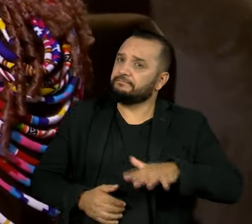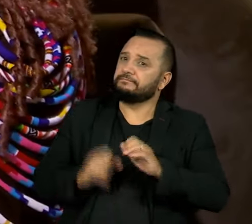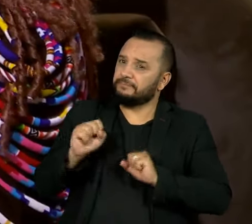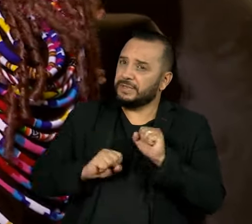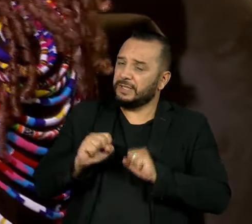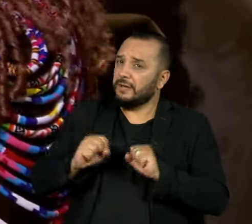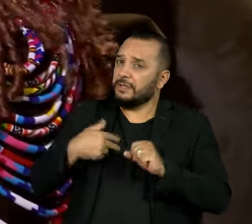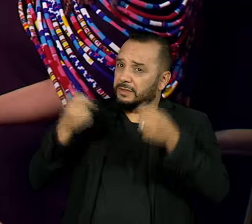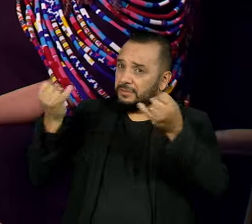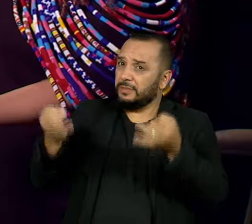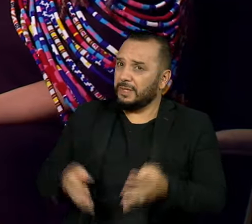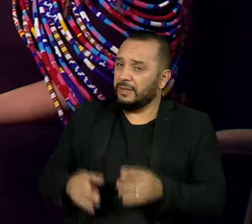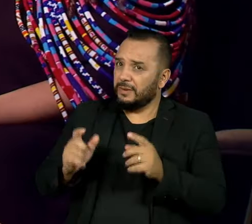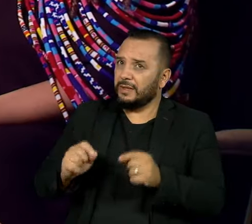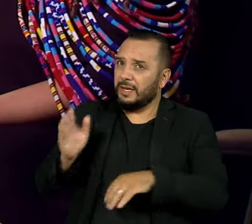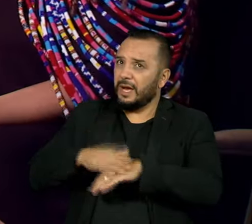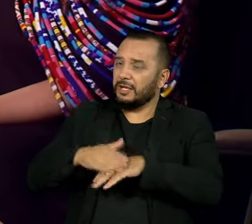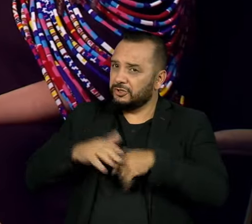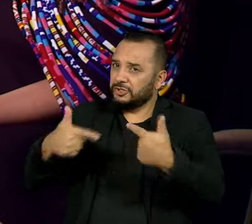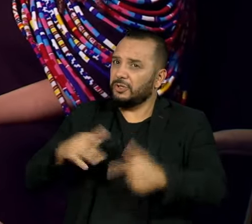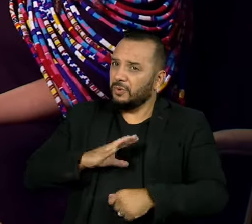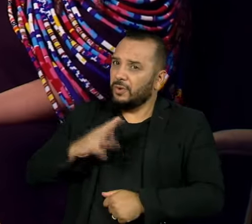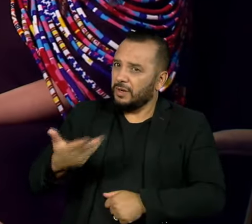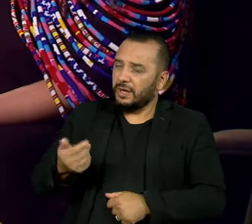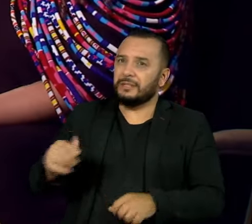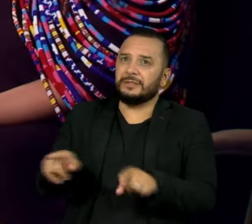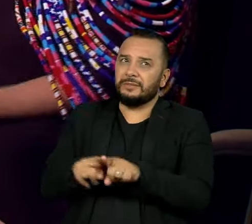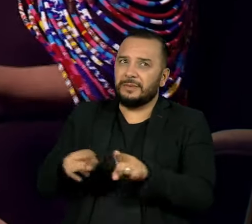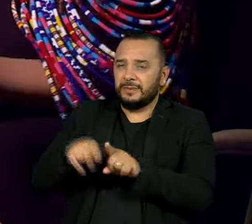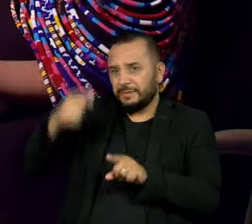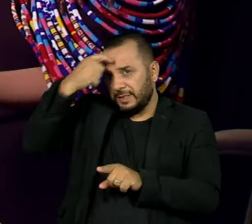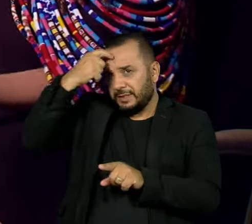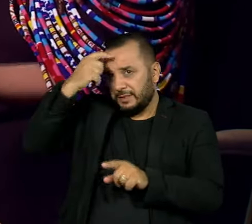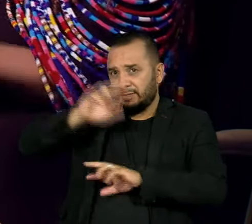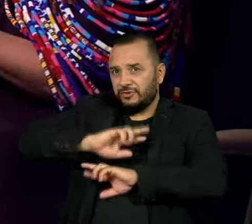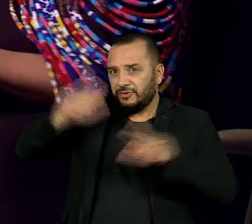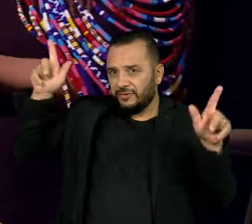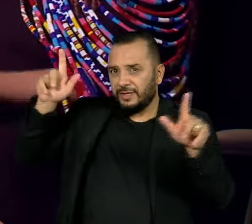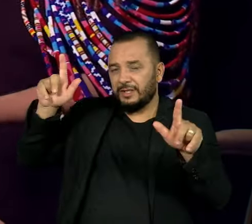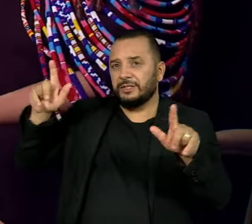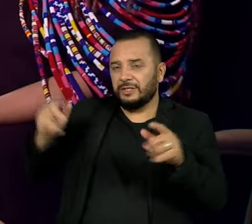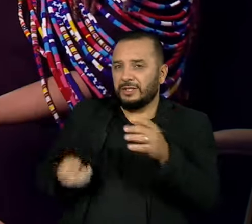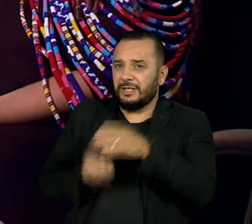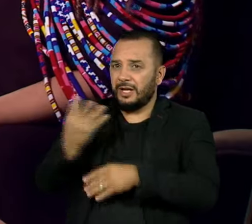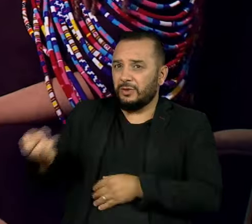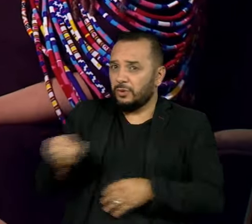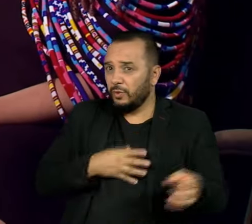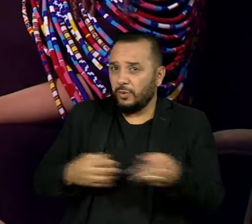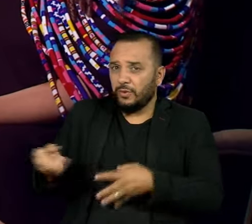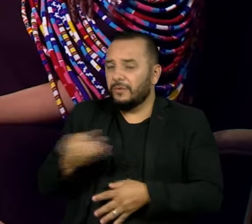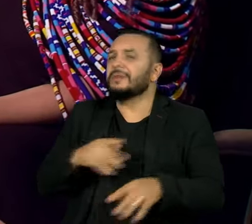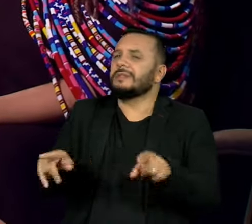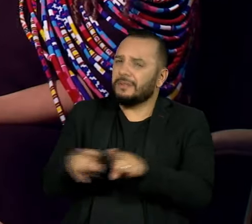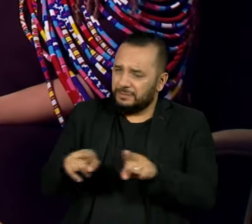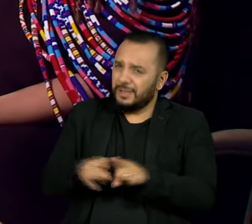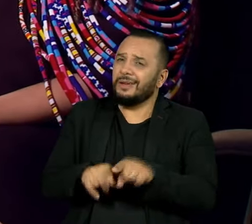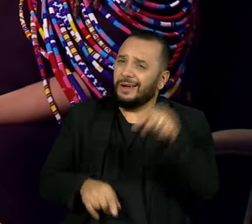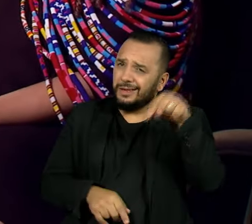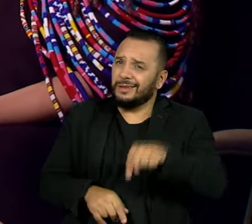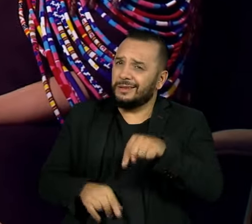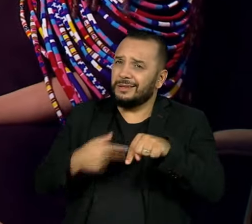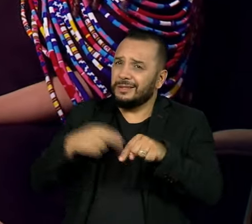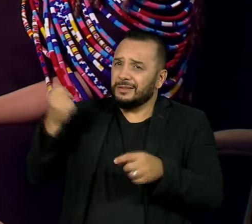falar que a gente gosta de agir com ousadia, de pensar fora da caixa, de inovar. Por que não aplicar esse mesmo pensamento aqui também quando a